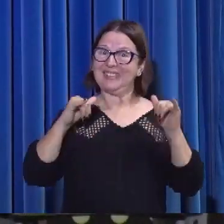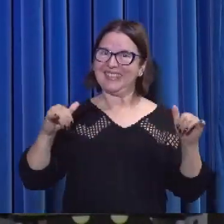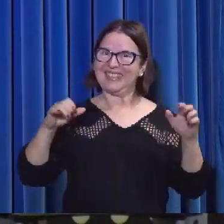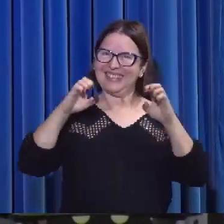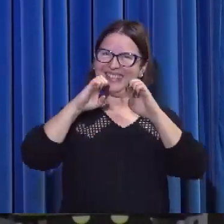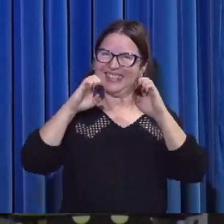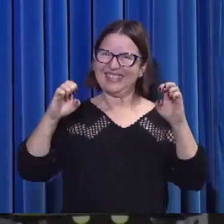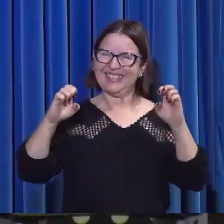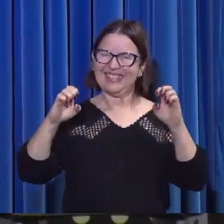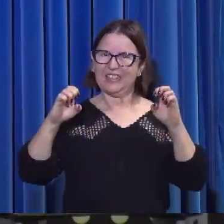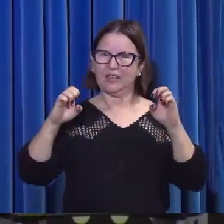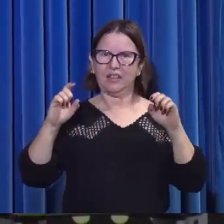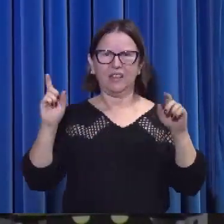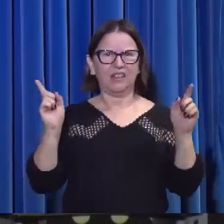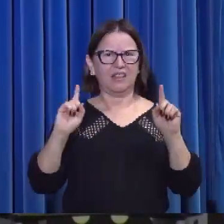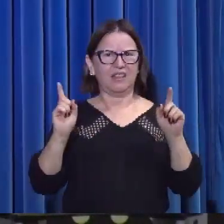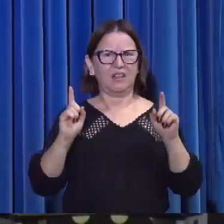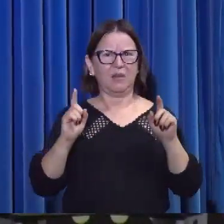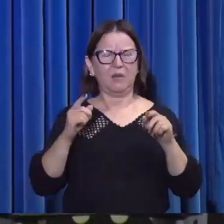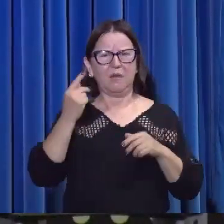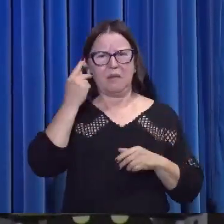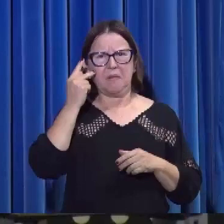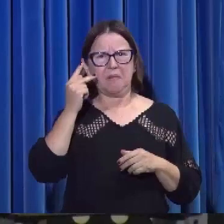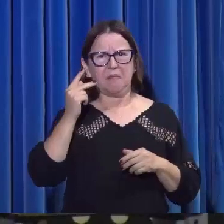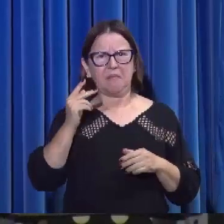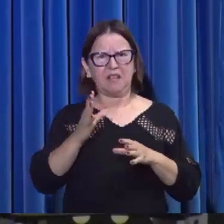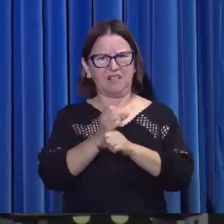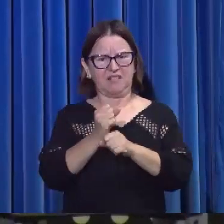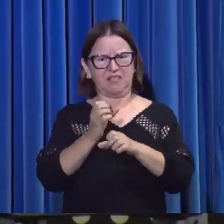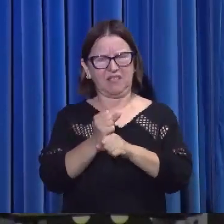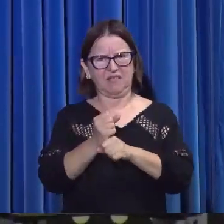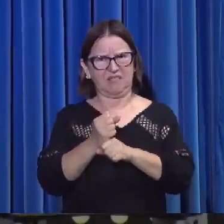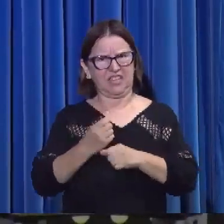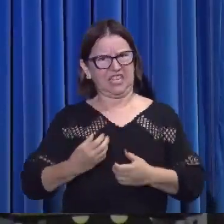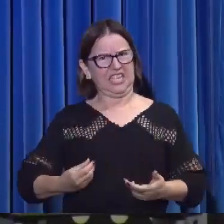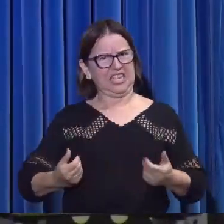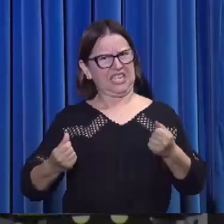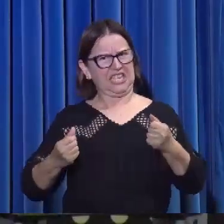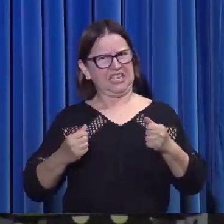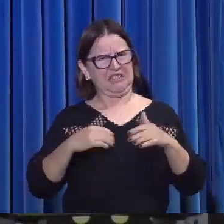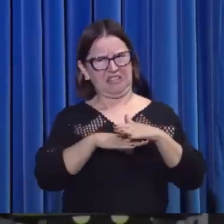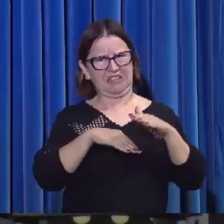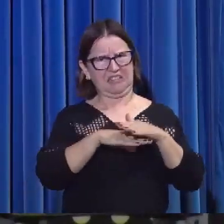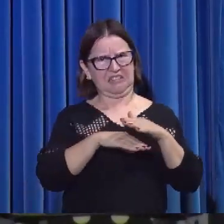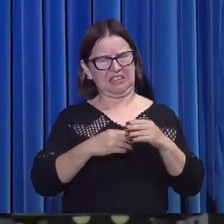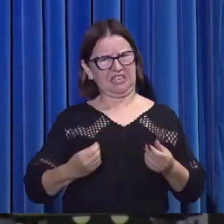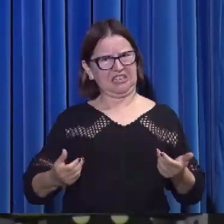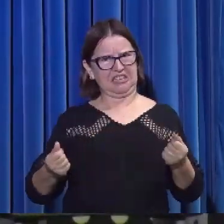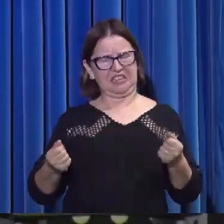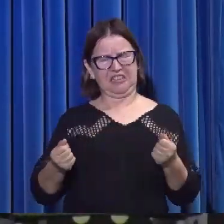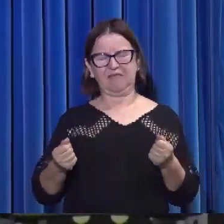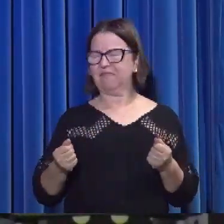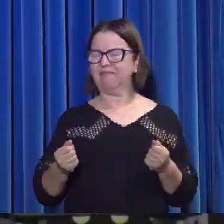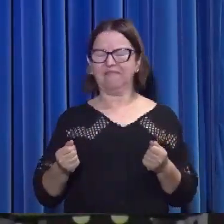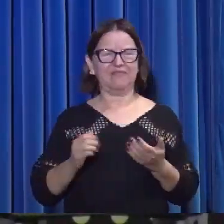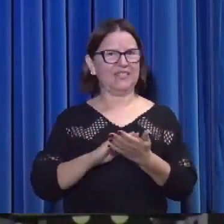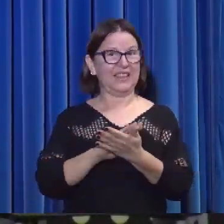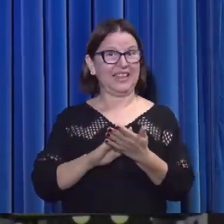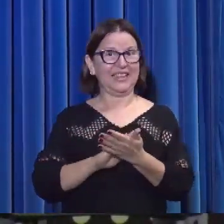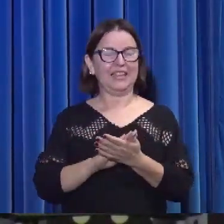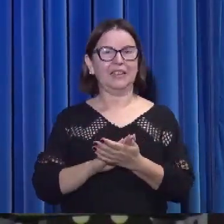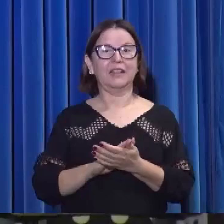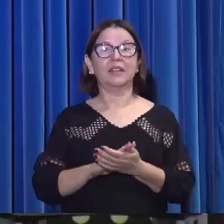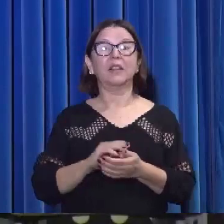não para juntar posses nem riquezas terrenas. Aliás, o que